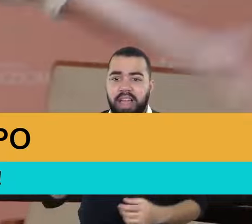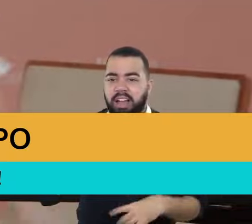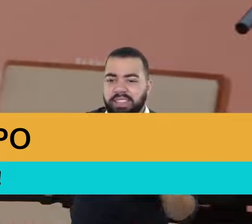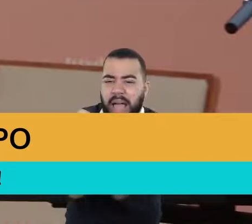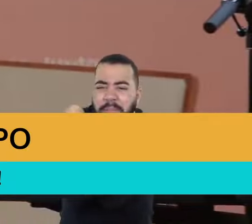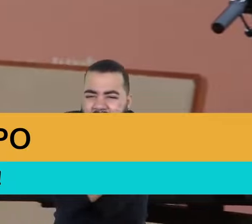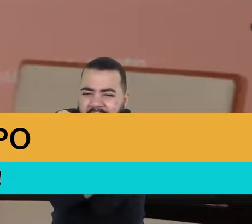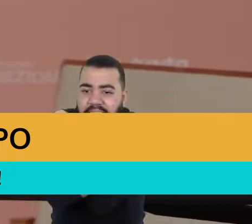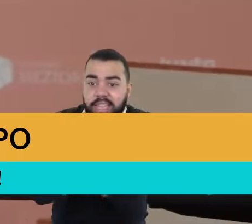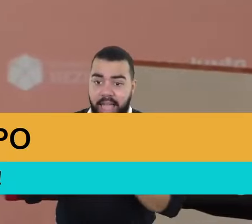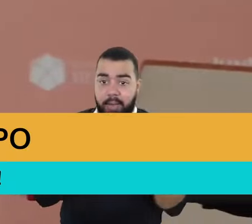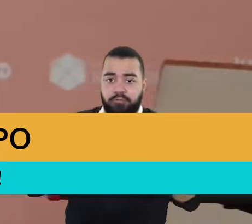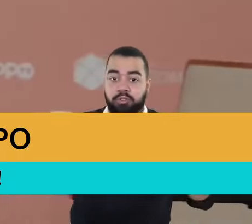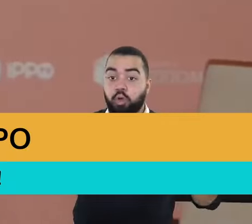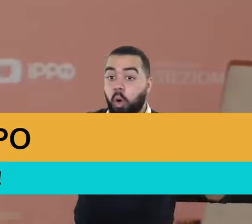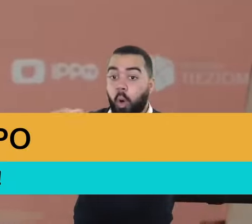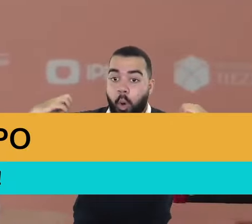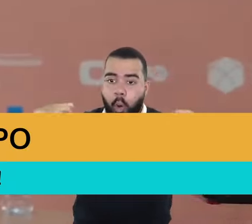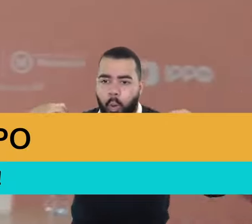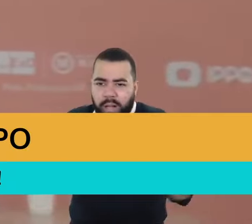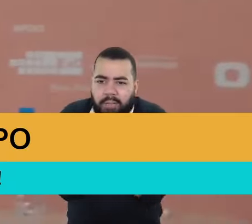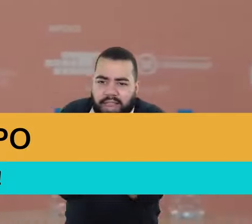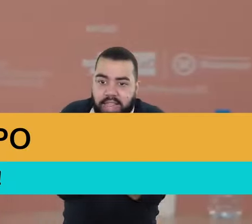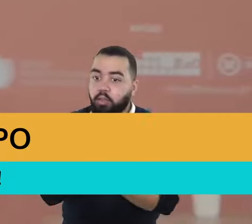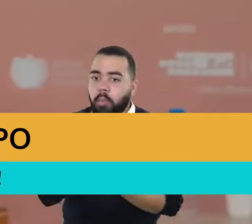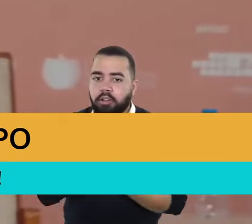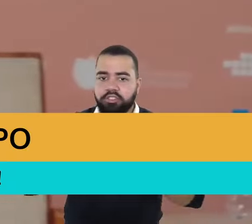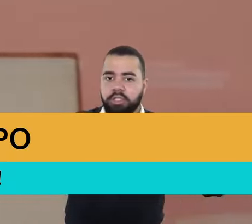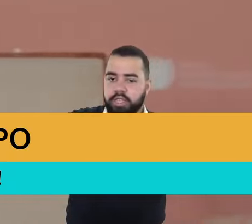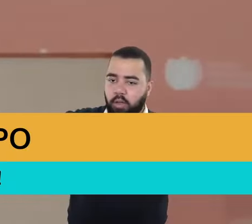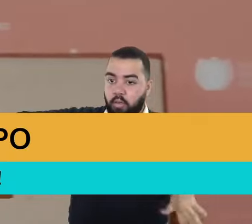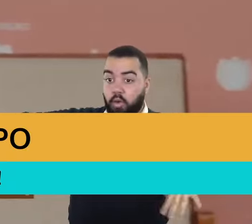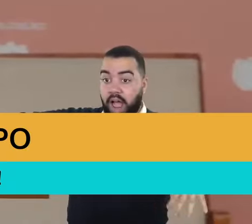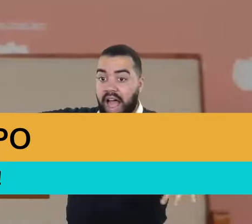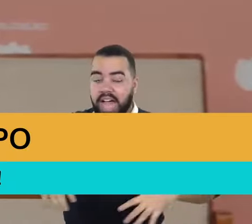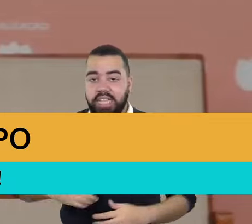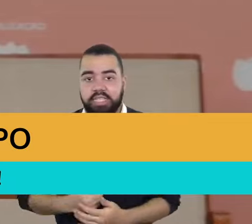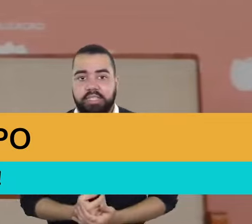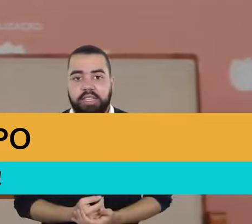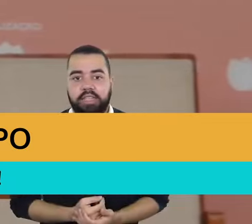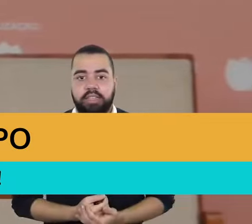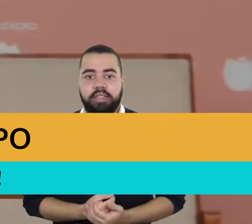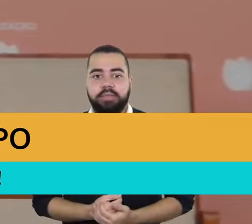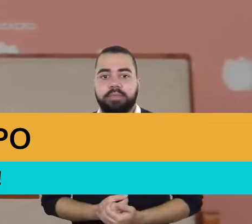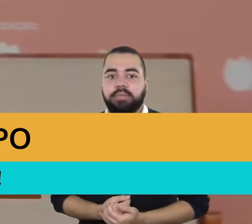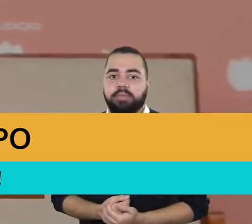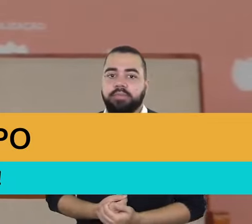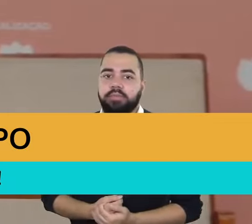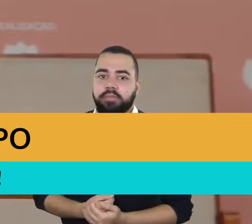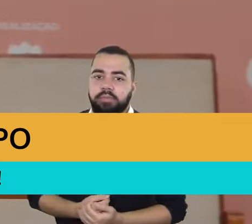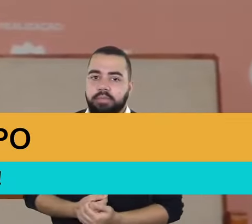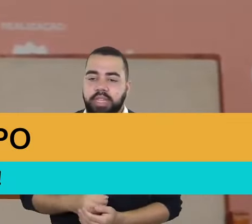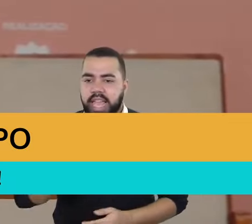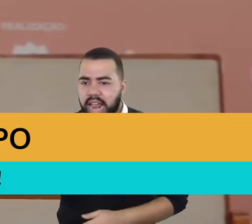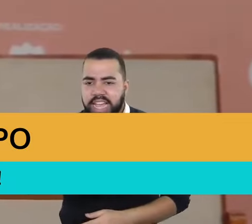apertozinho, um apertão, roupa é só larga, porque quando a roupa me aperta, quando eu era criança, eu arrancava, né, mãe? Na igreja, arrancava. E os irmãos,